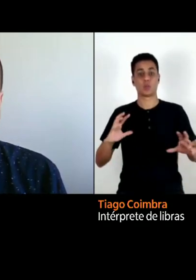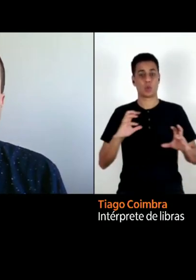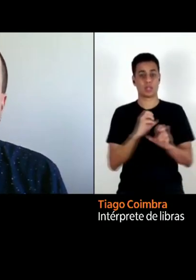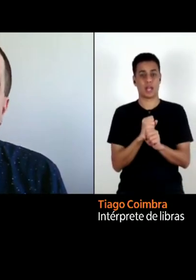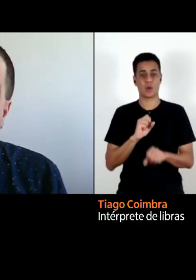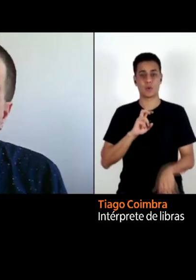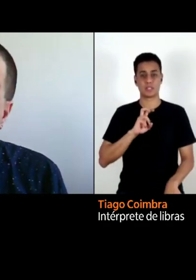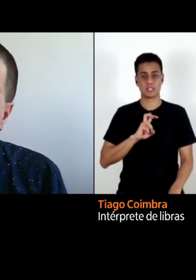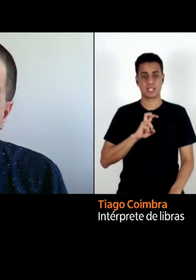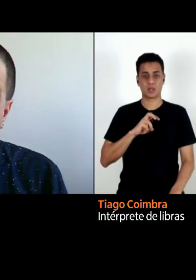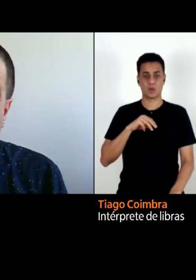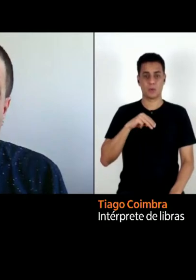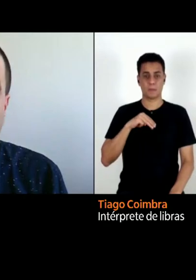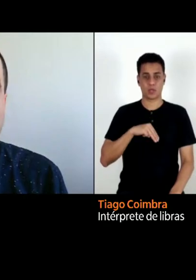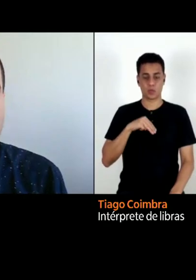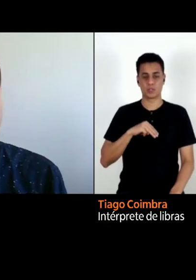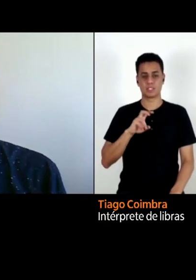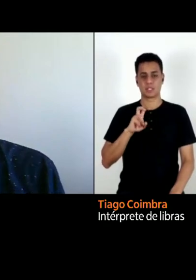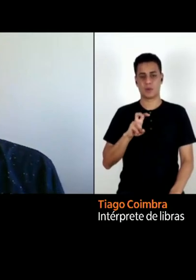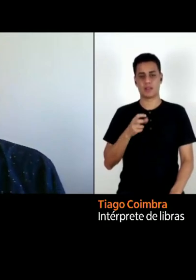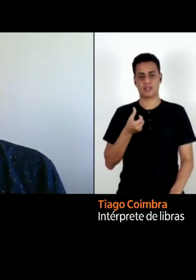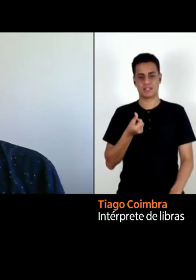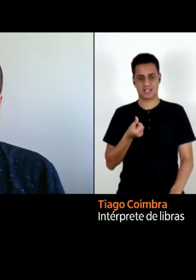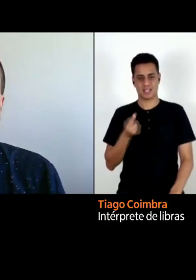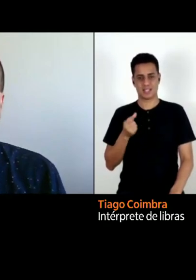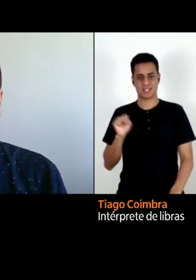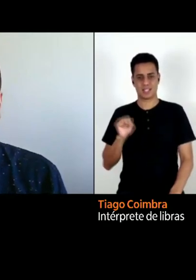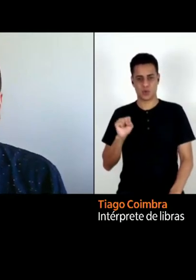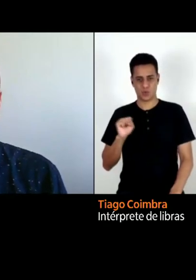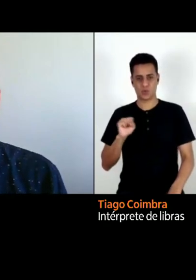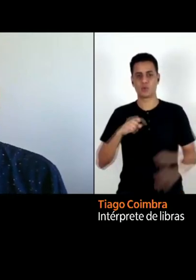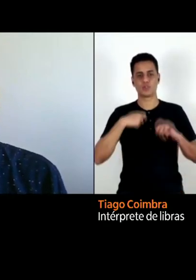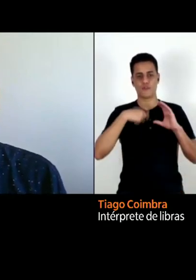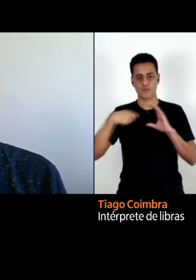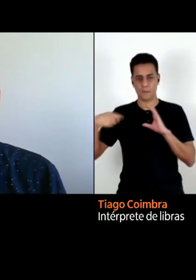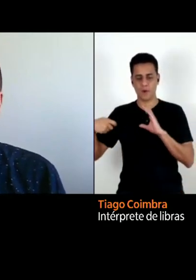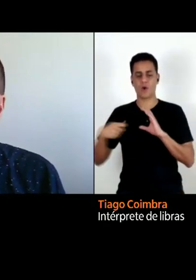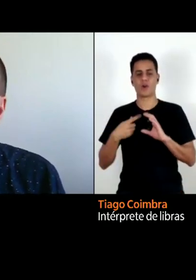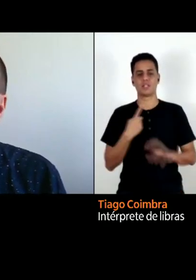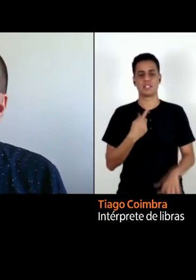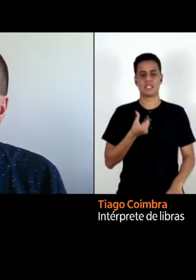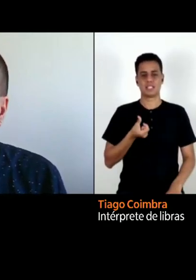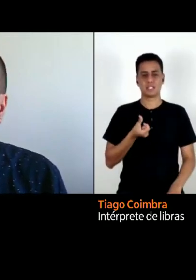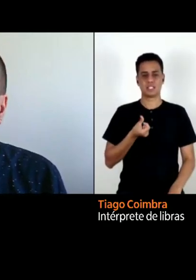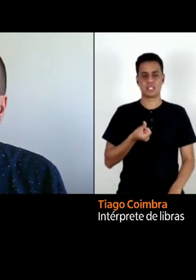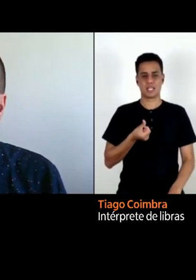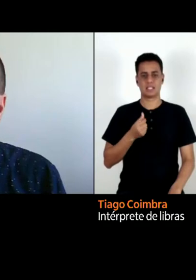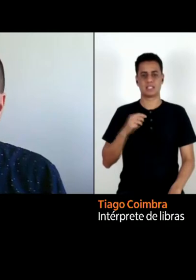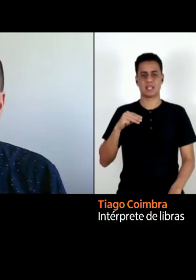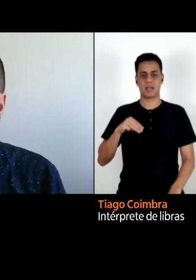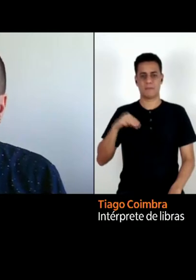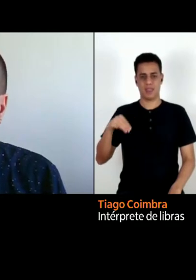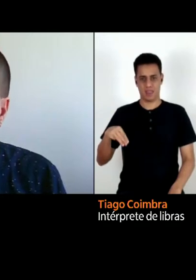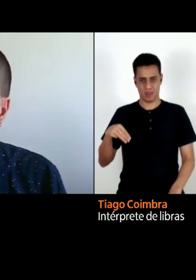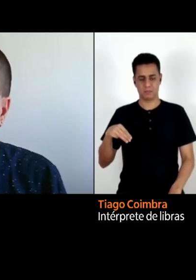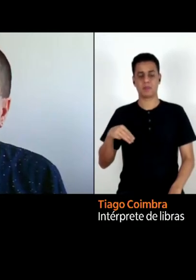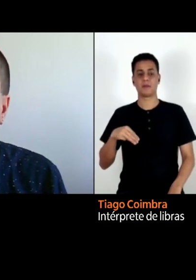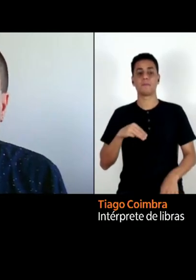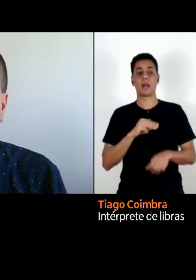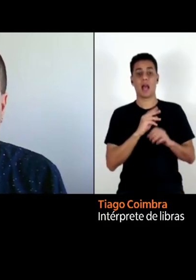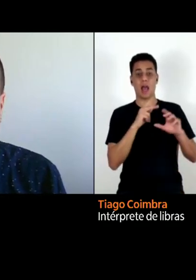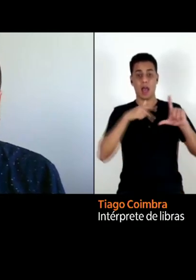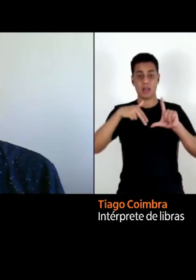56 segundos, filmados em 16mm, e de uma sequência de animação desenhada diretamente sobre a